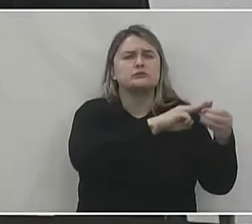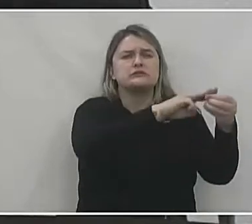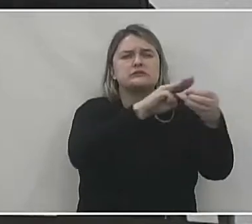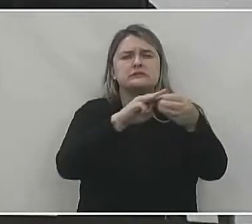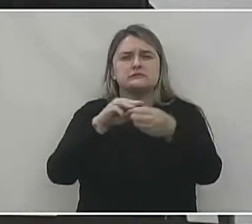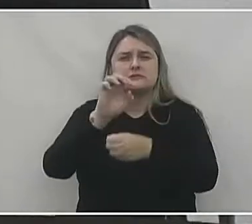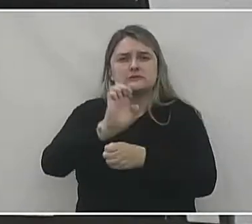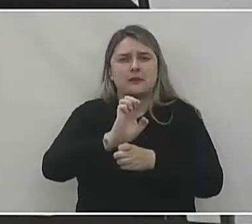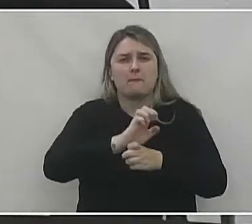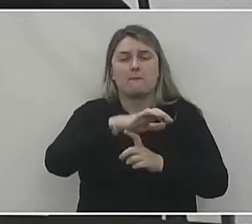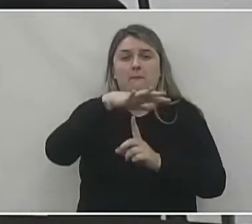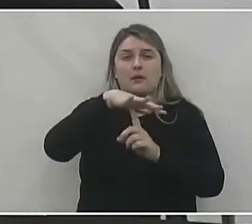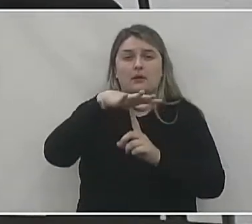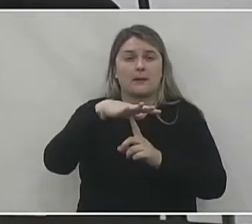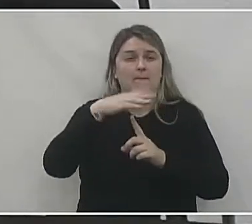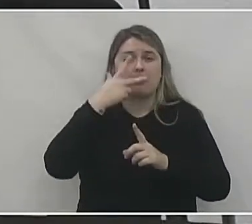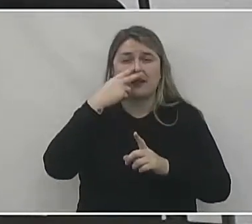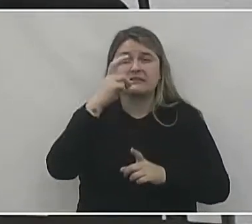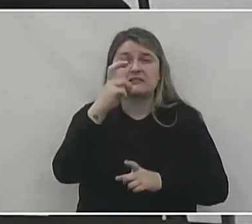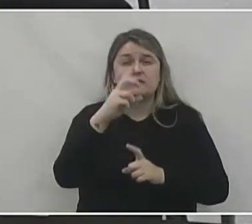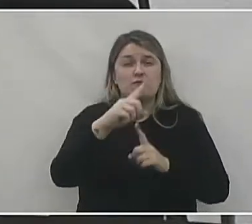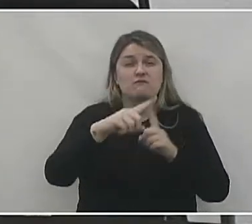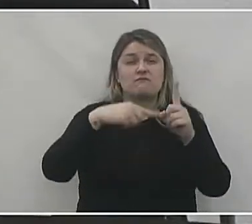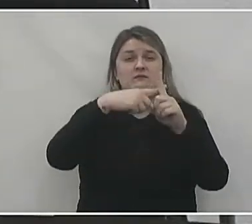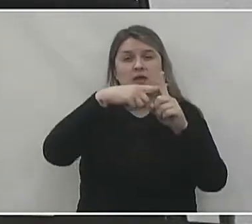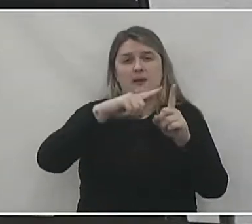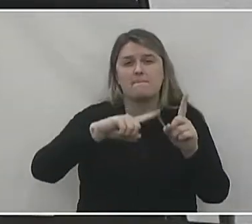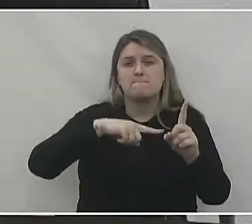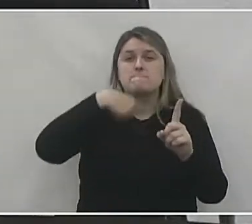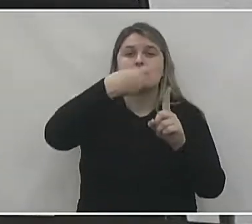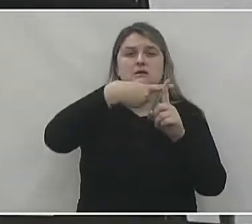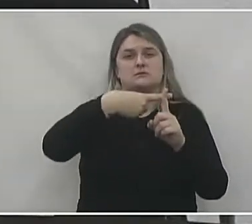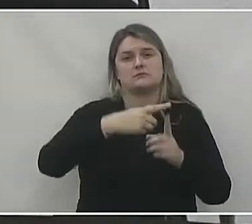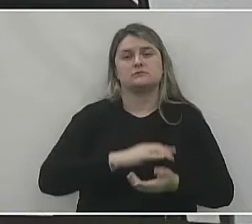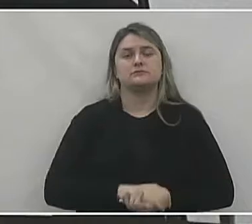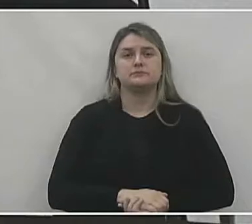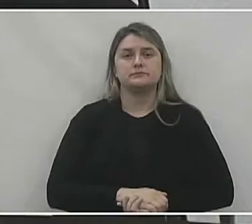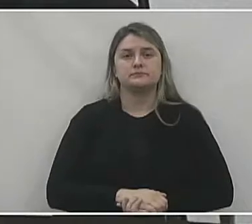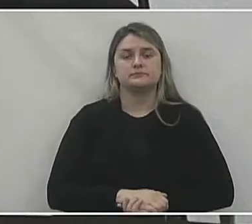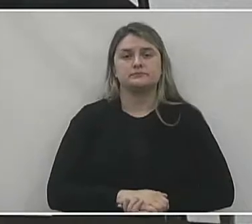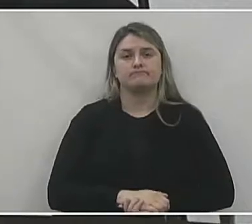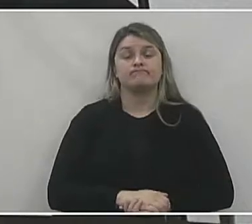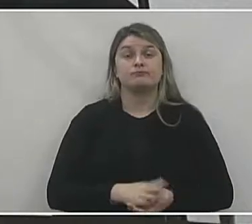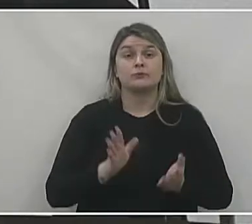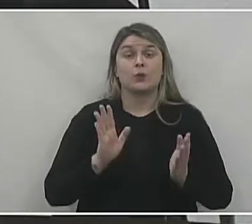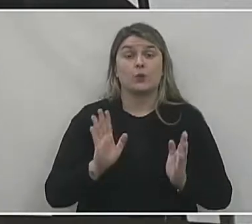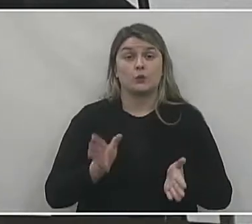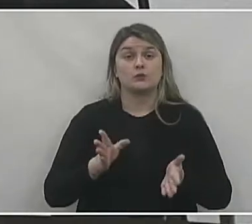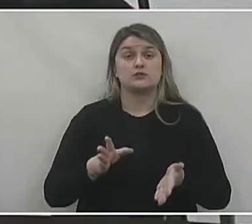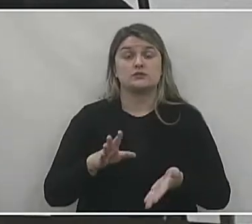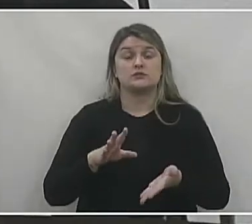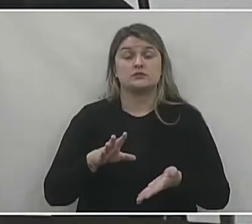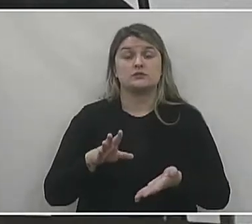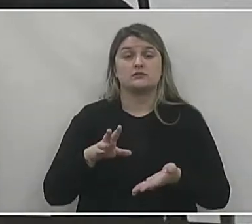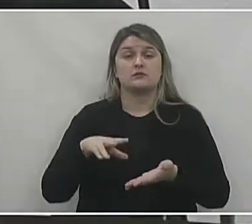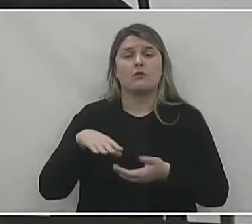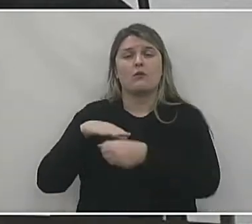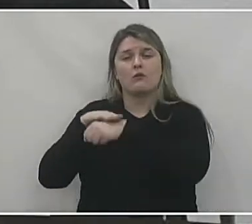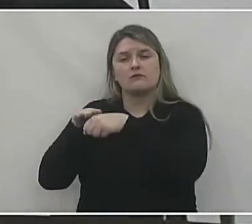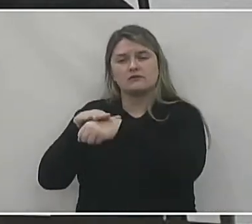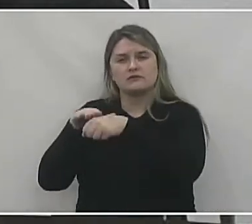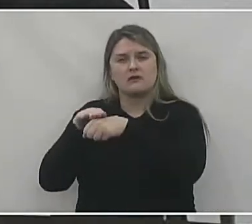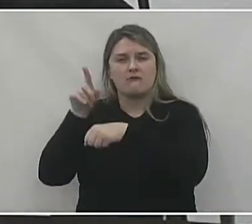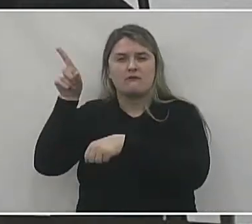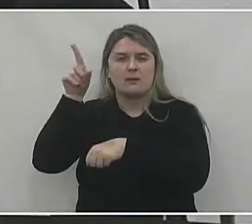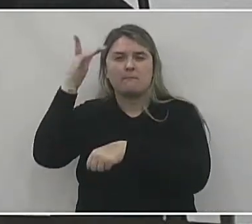quase que quintuplicou, se não for, não é mais. Hoje eu falava com um senhor de